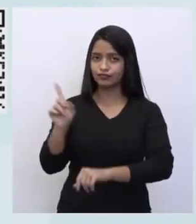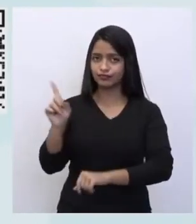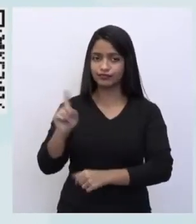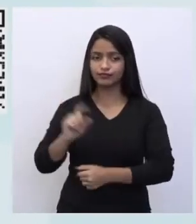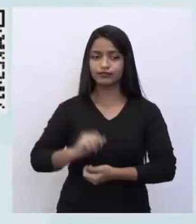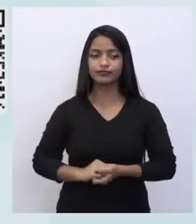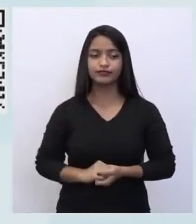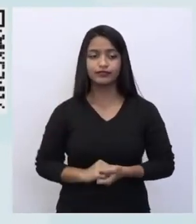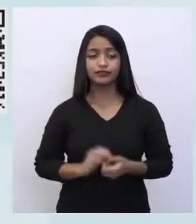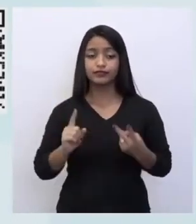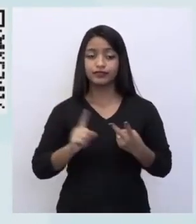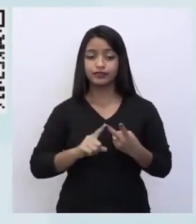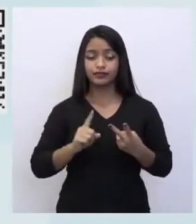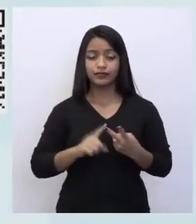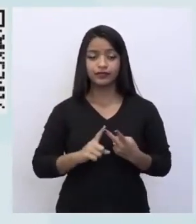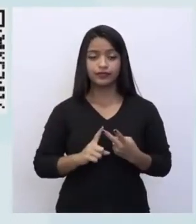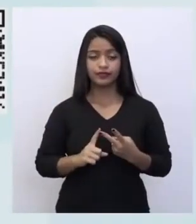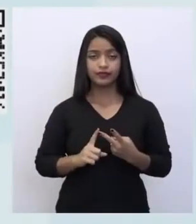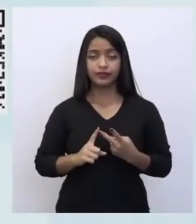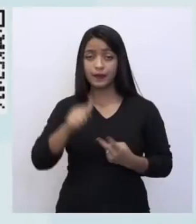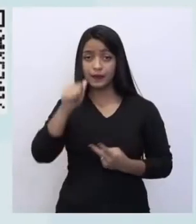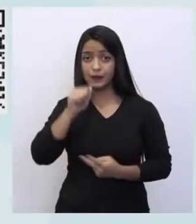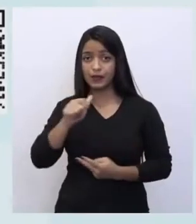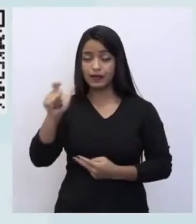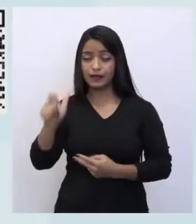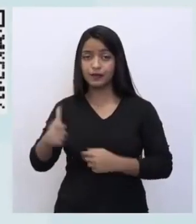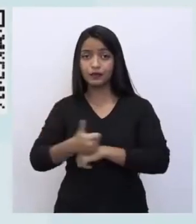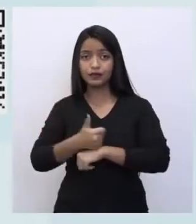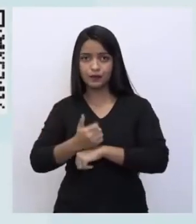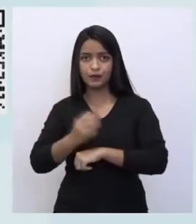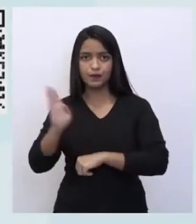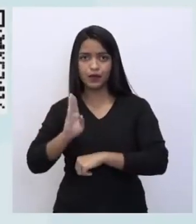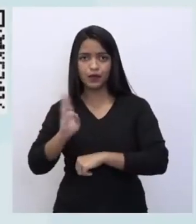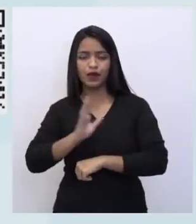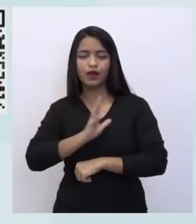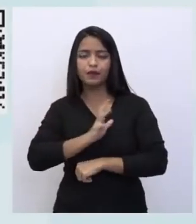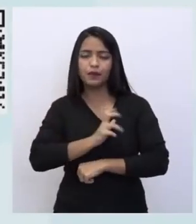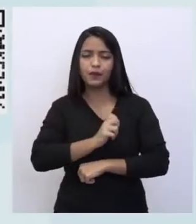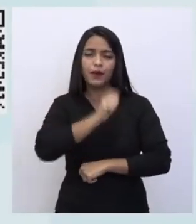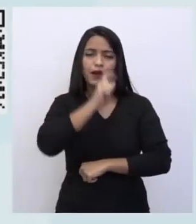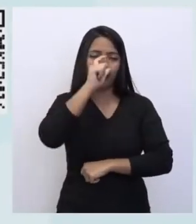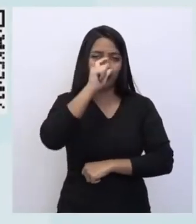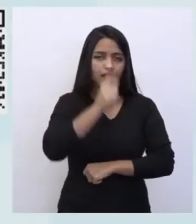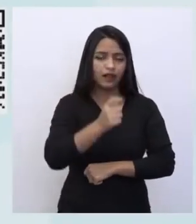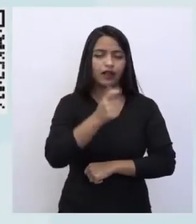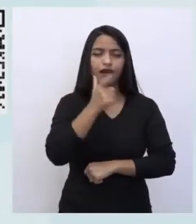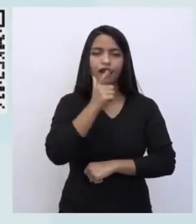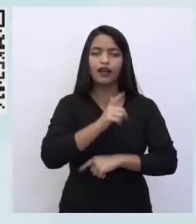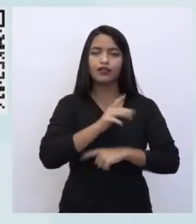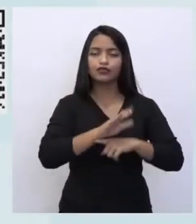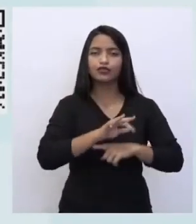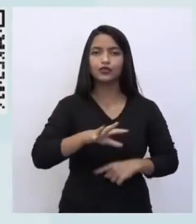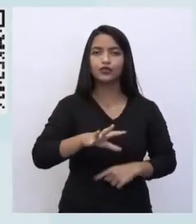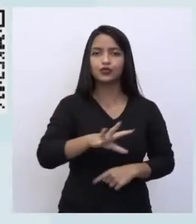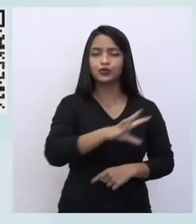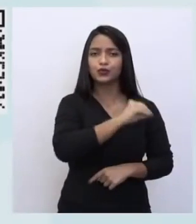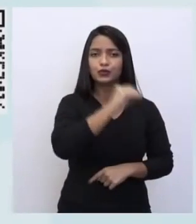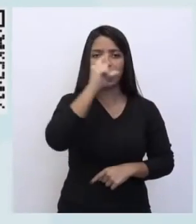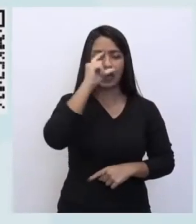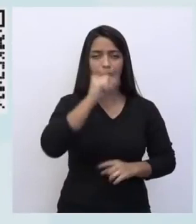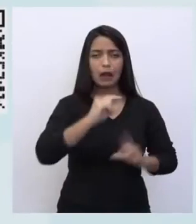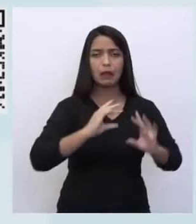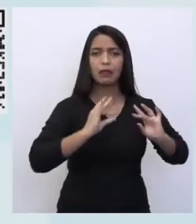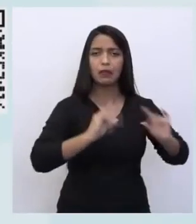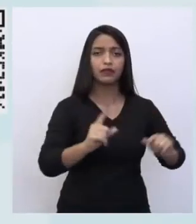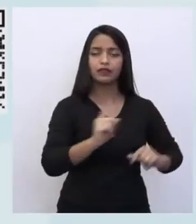depois, como o amor desta bióloga pela arara salvou uma espécie de extinção. É bem